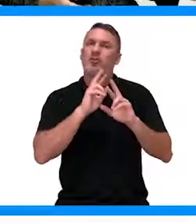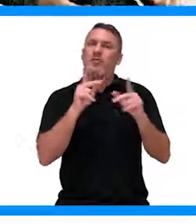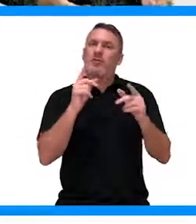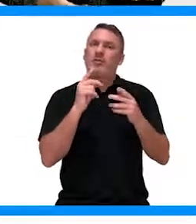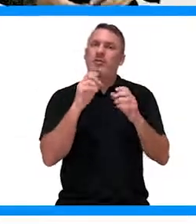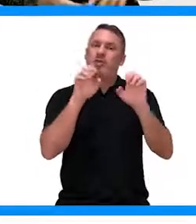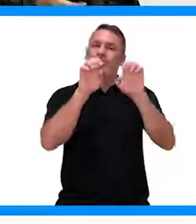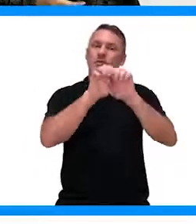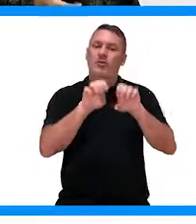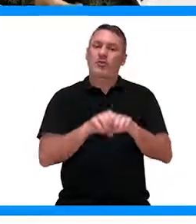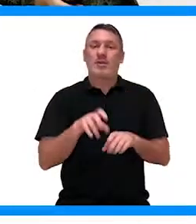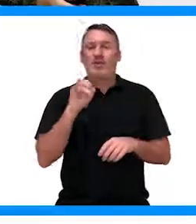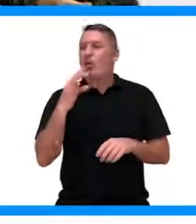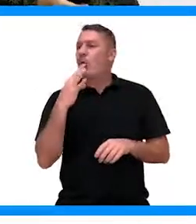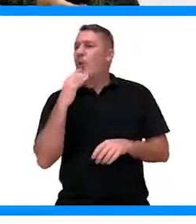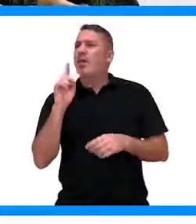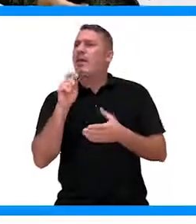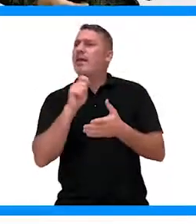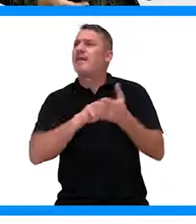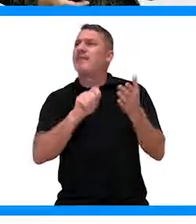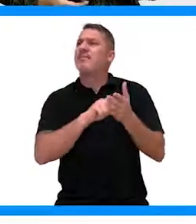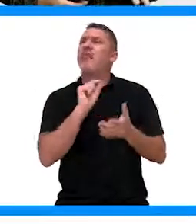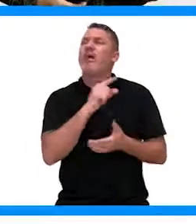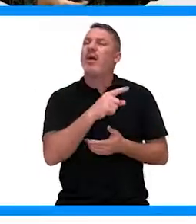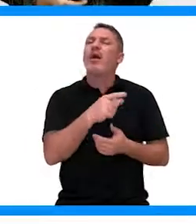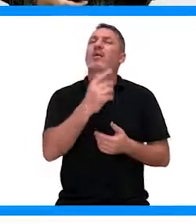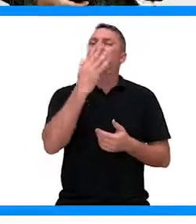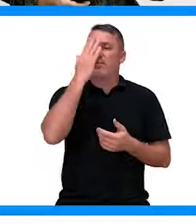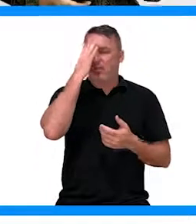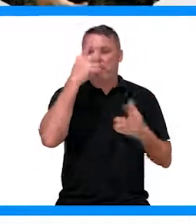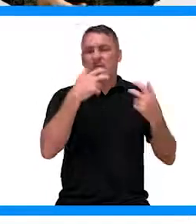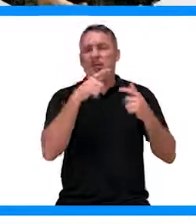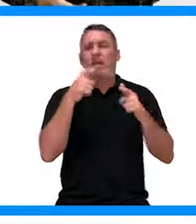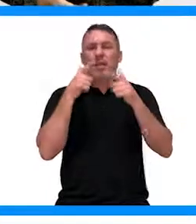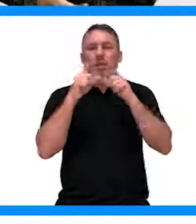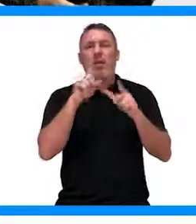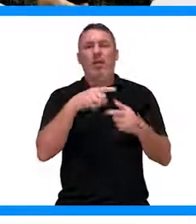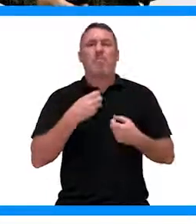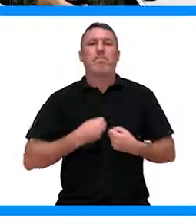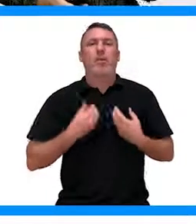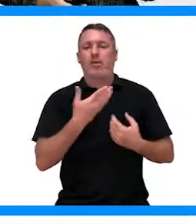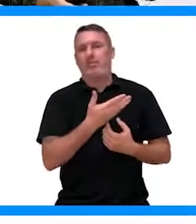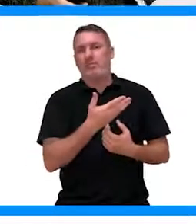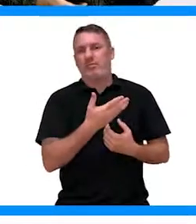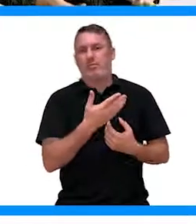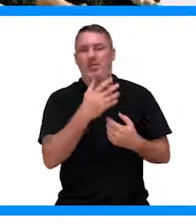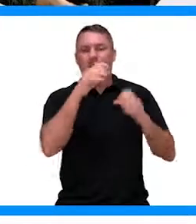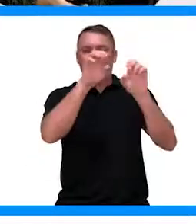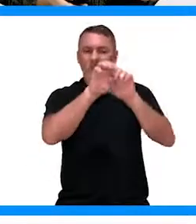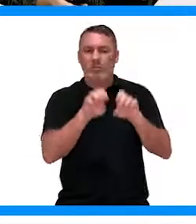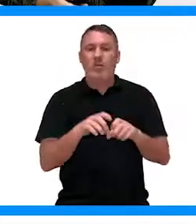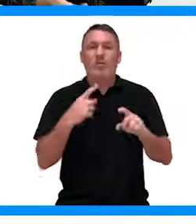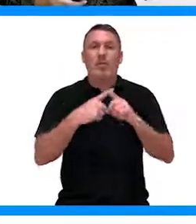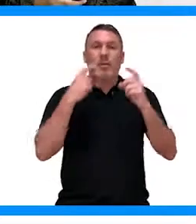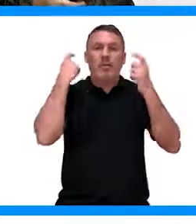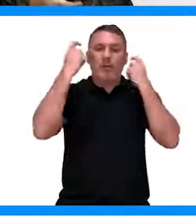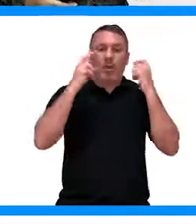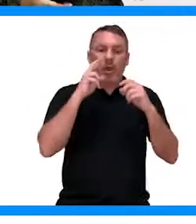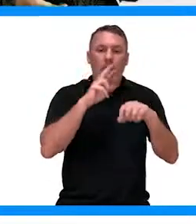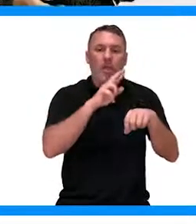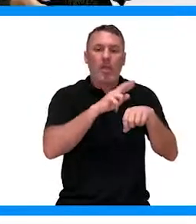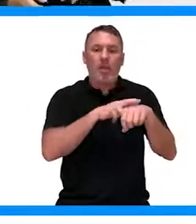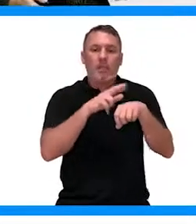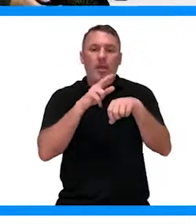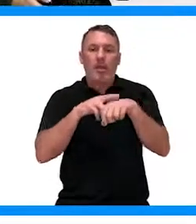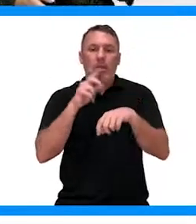de fato. Se a gente olhar, mesmo se a gente não conhece o autor, a gente vai ver que ali é uma linguagem poética, né? Se